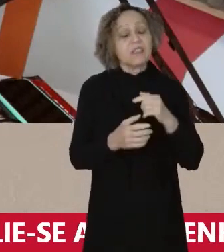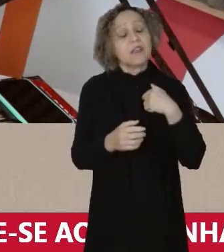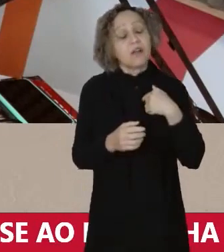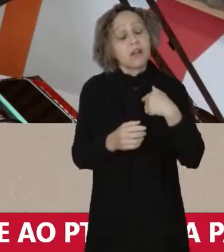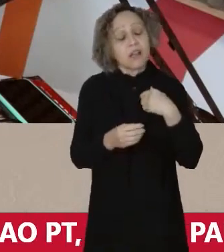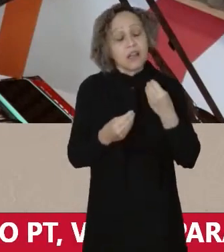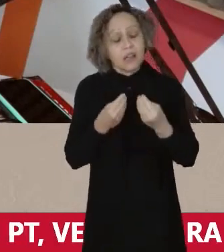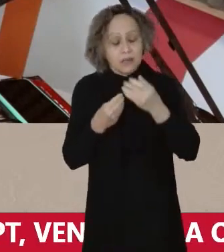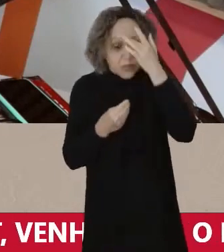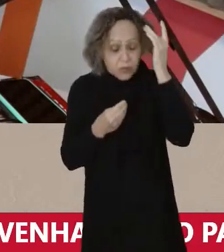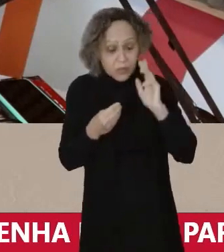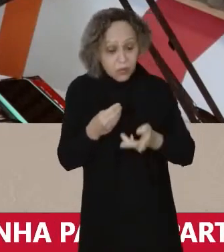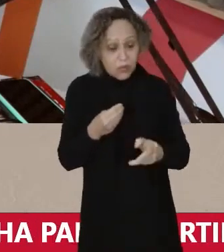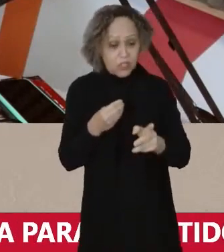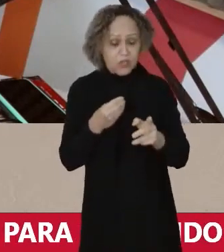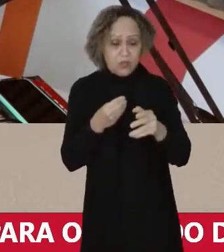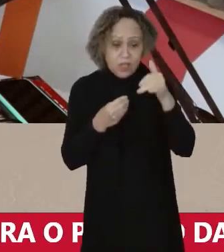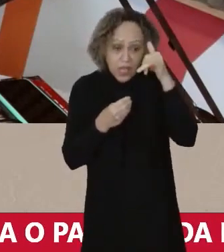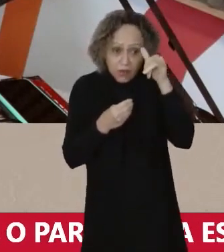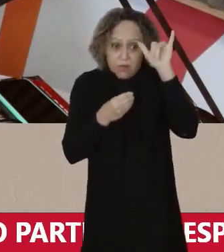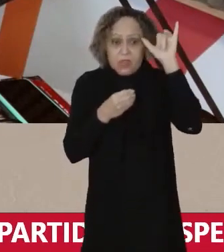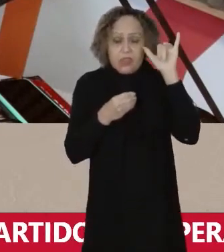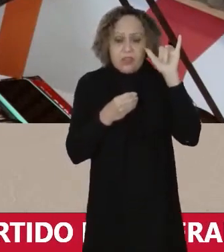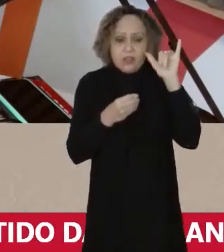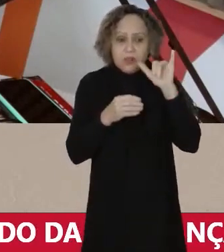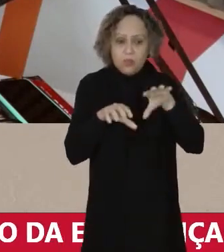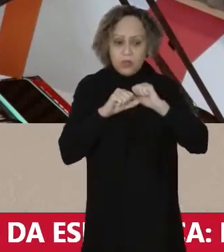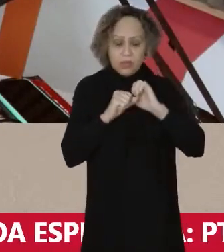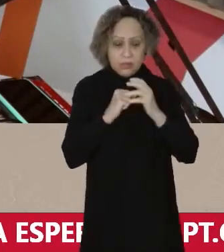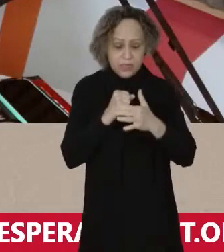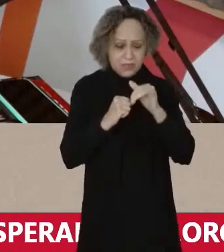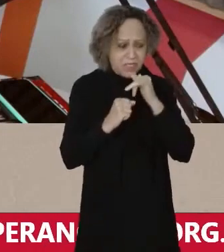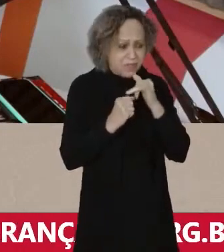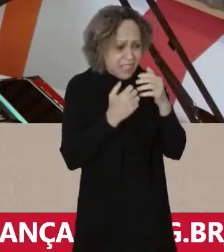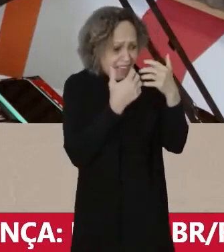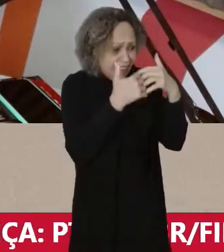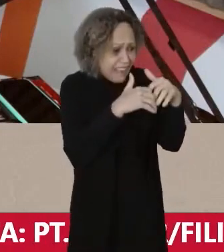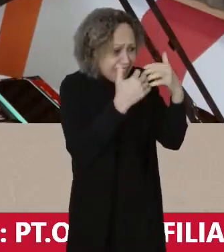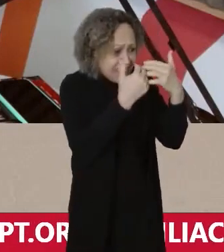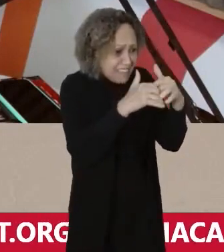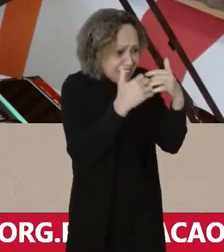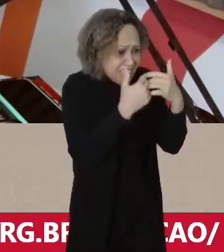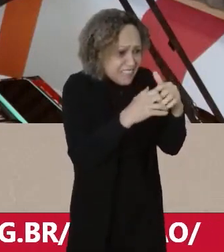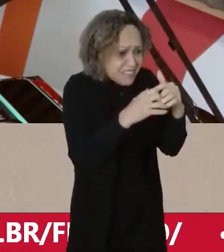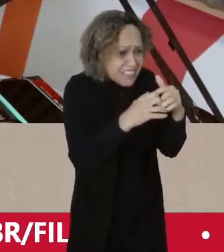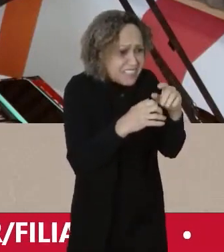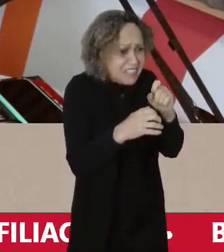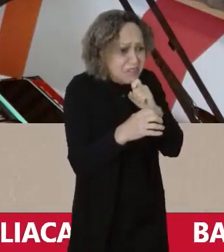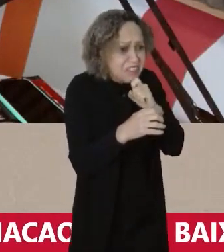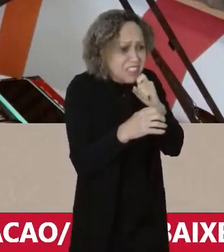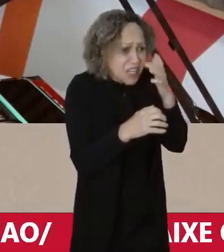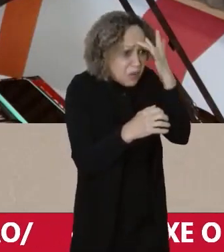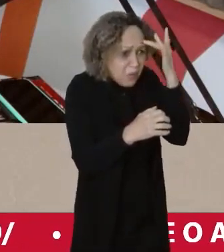imagem daqueles corpos de caminhão frigorífico na porta dos hospitais foi uma coisa